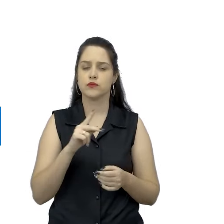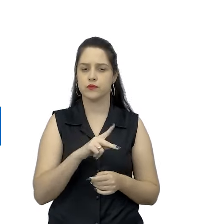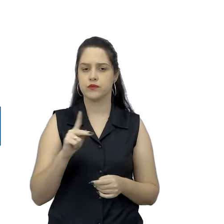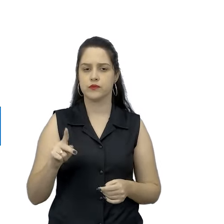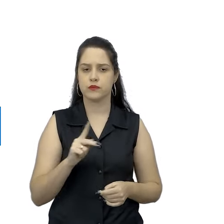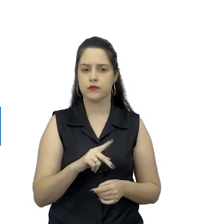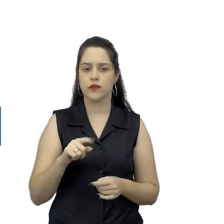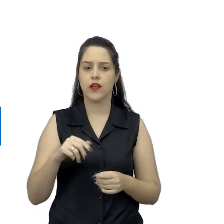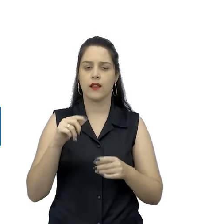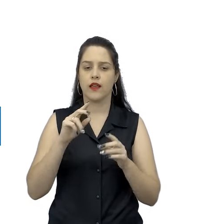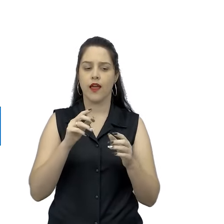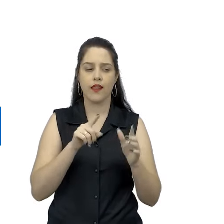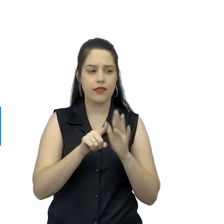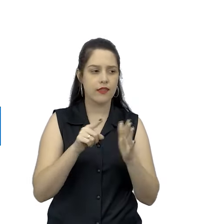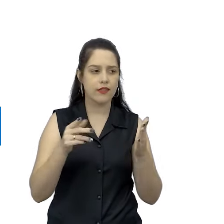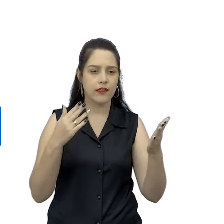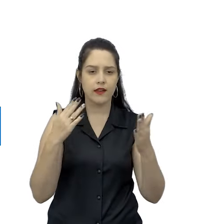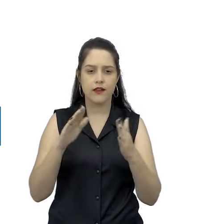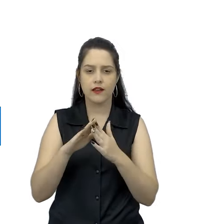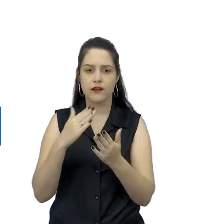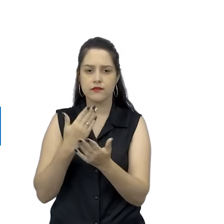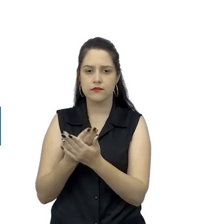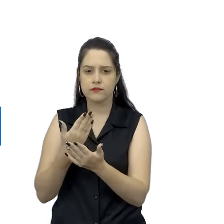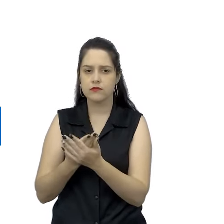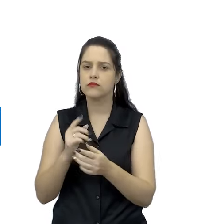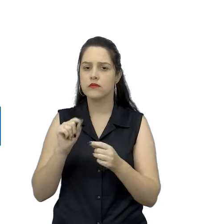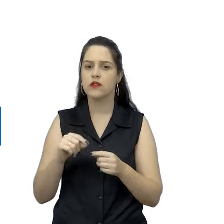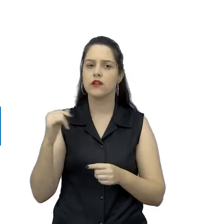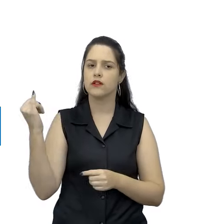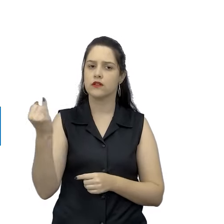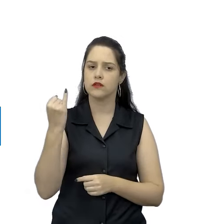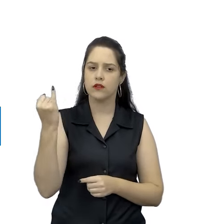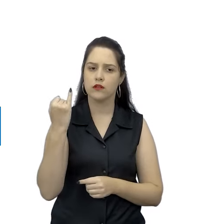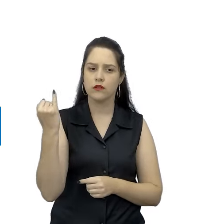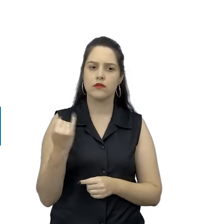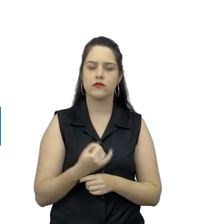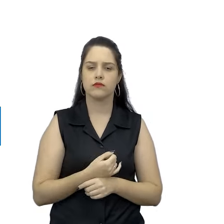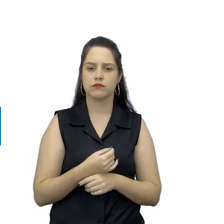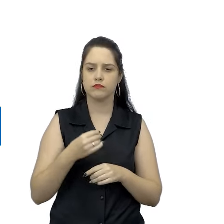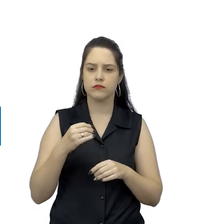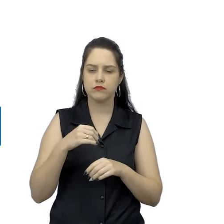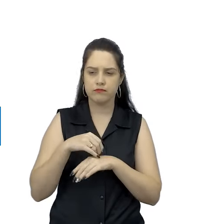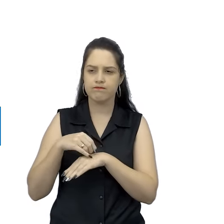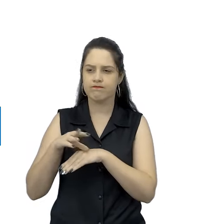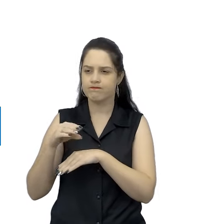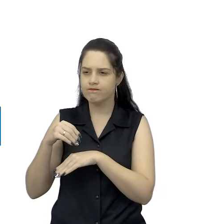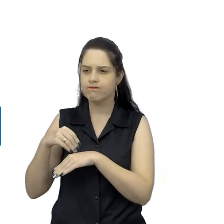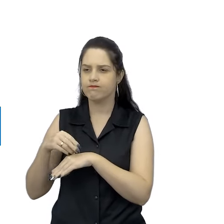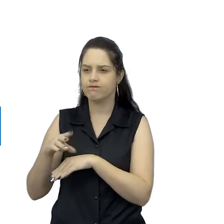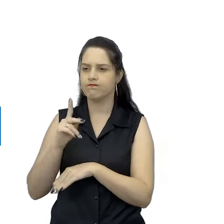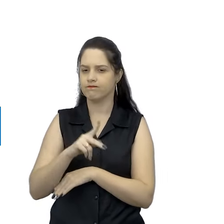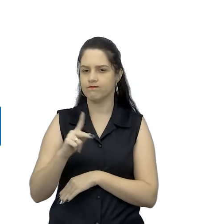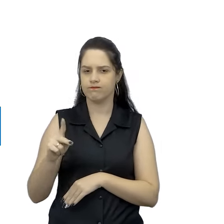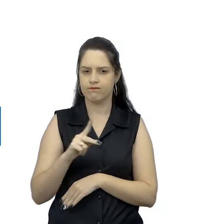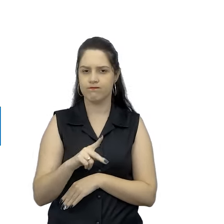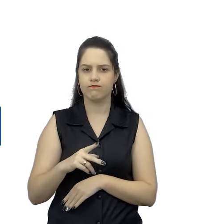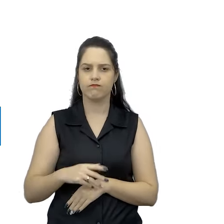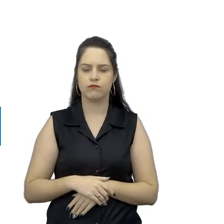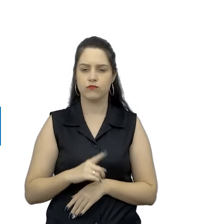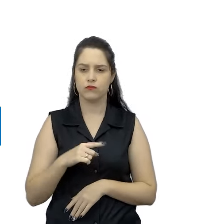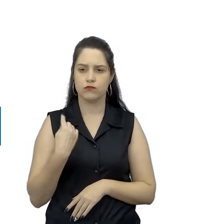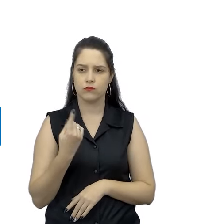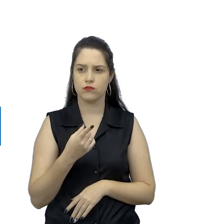nas escolas, né, e isso é de extrema importância, é um momento crucial para os professores, nós